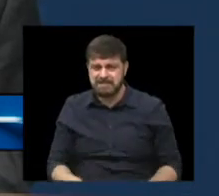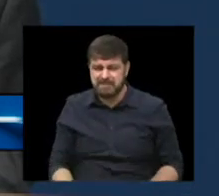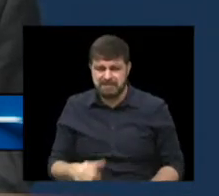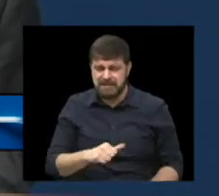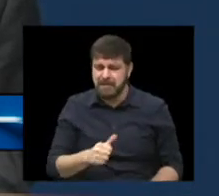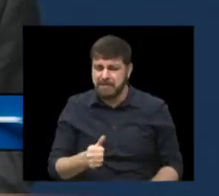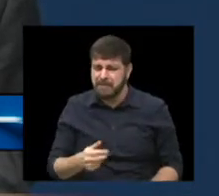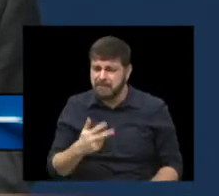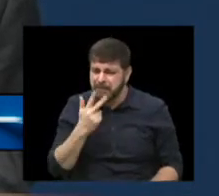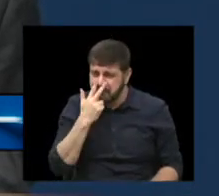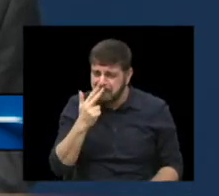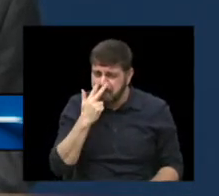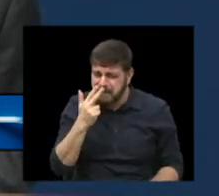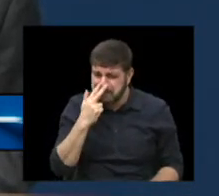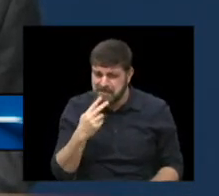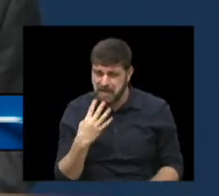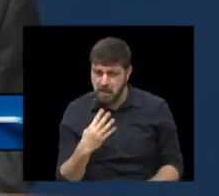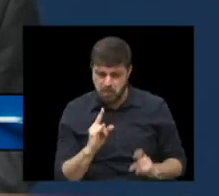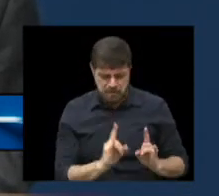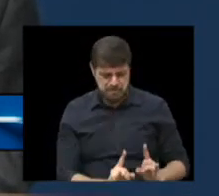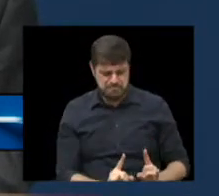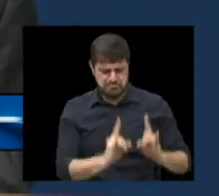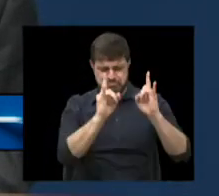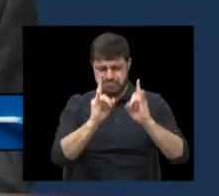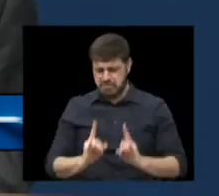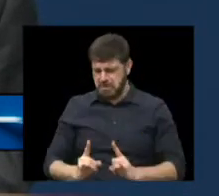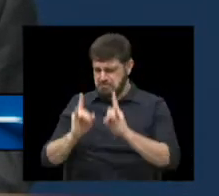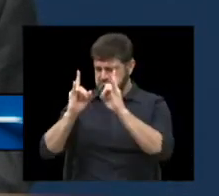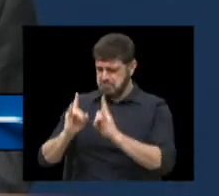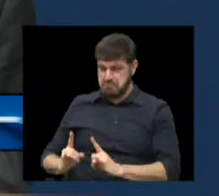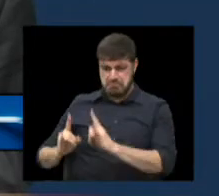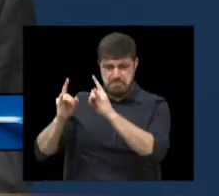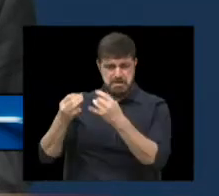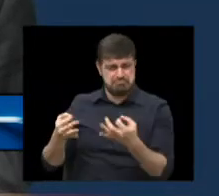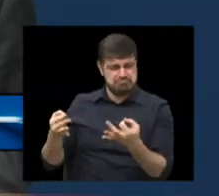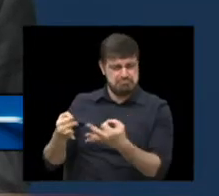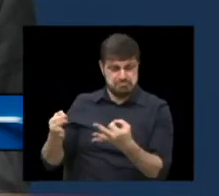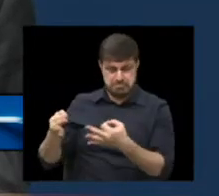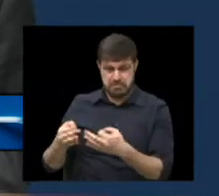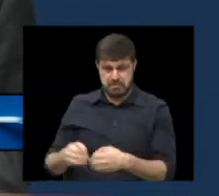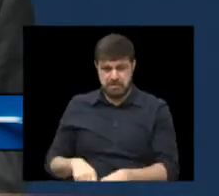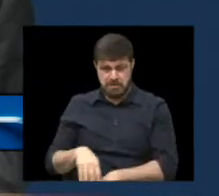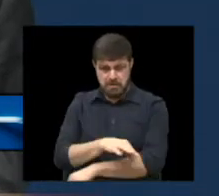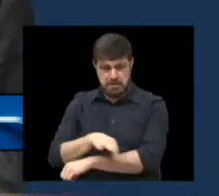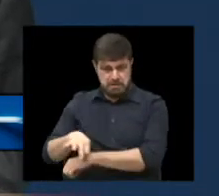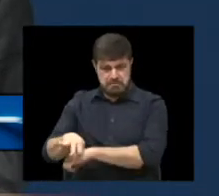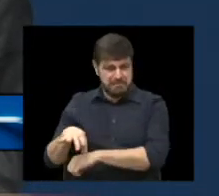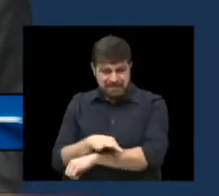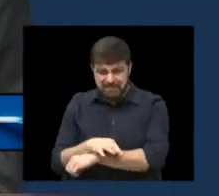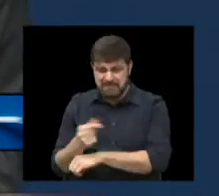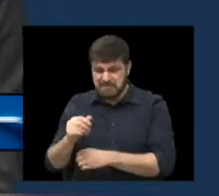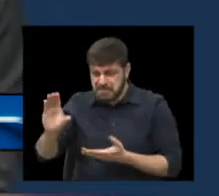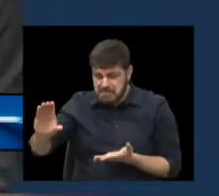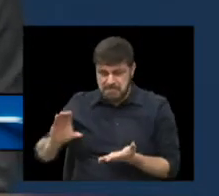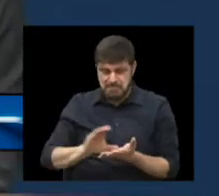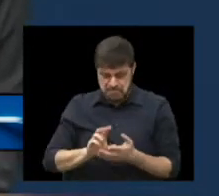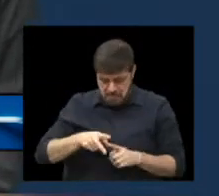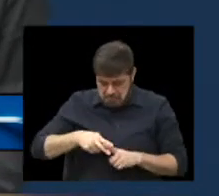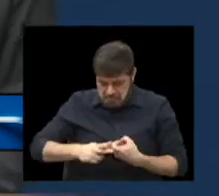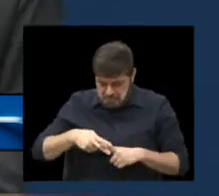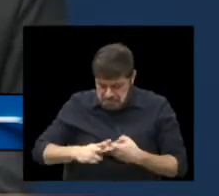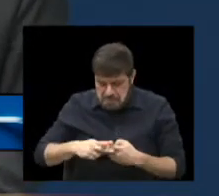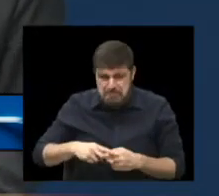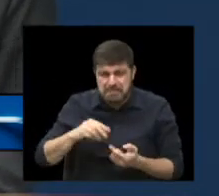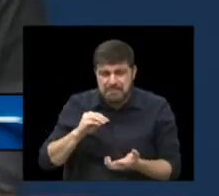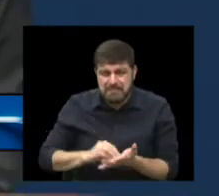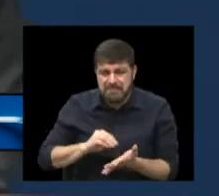complexo de 4 edifícios criado por Fábio de Moura Penteado, por falta de recursos para manutenção